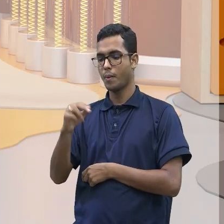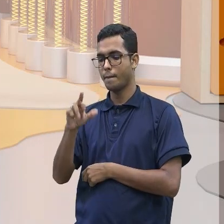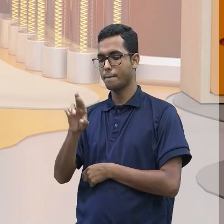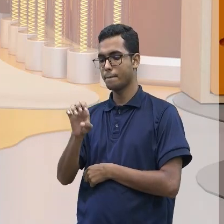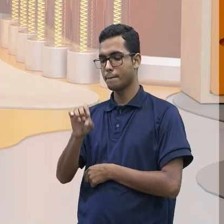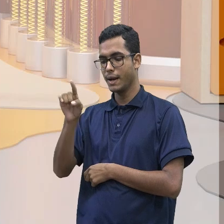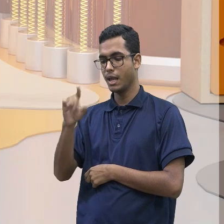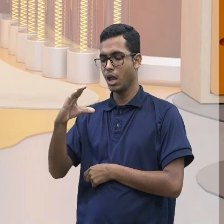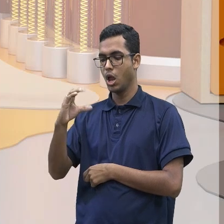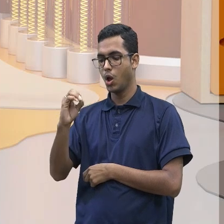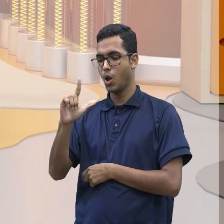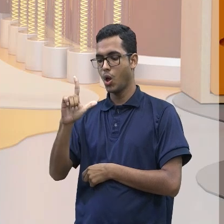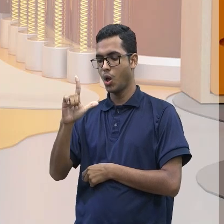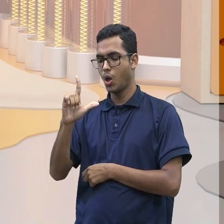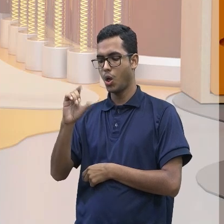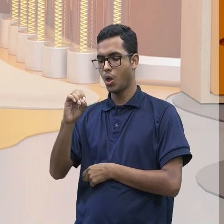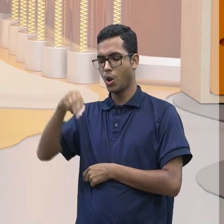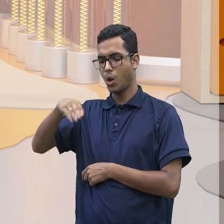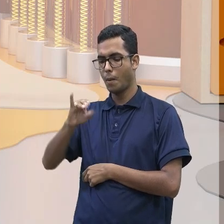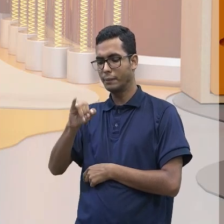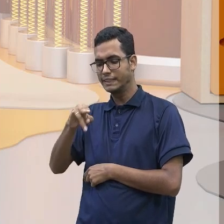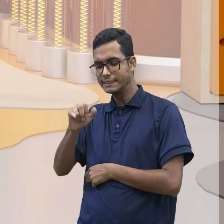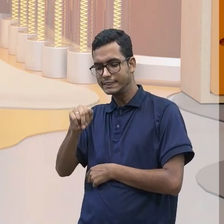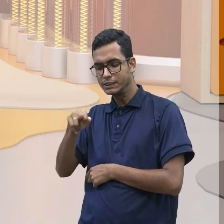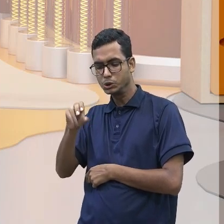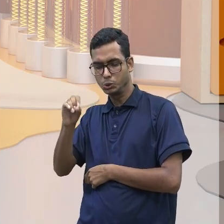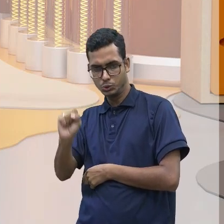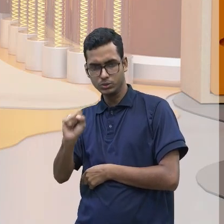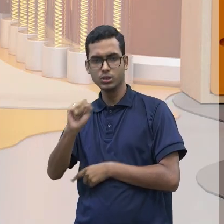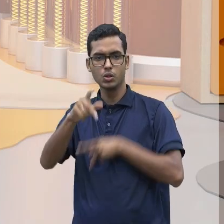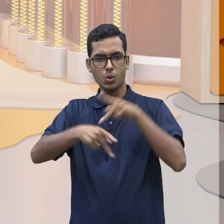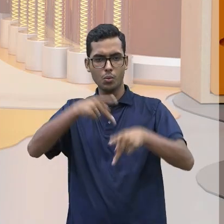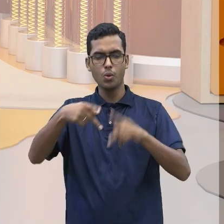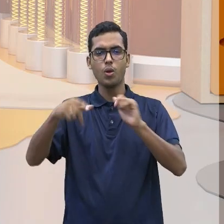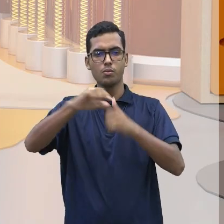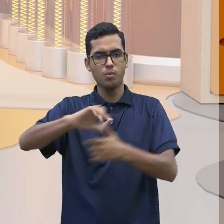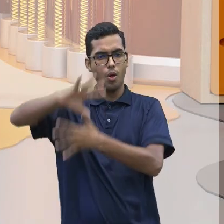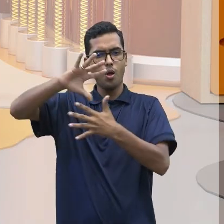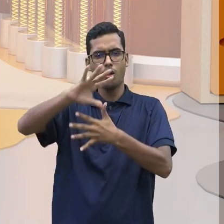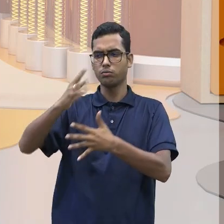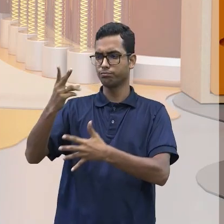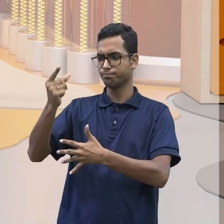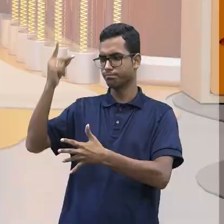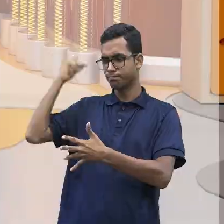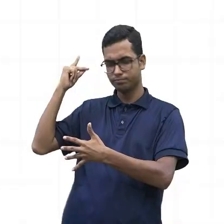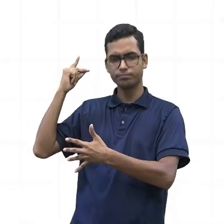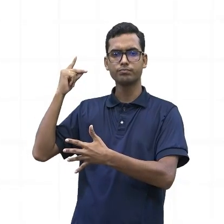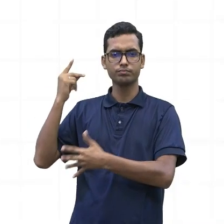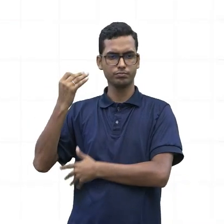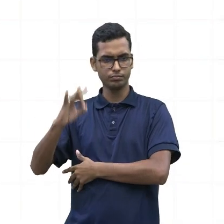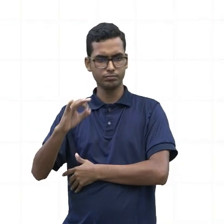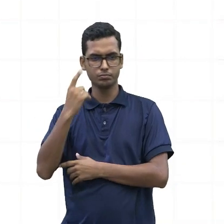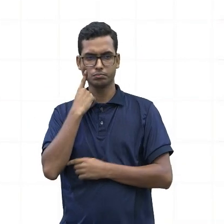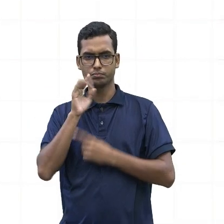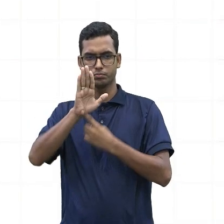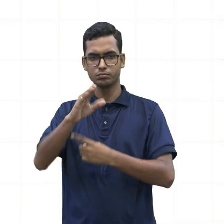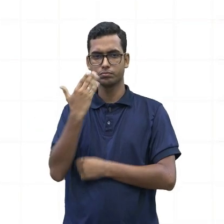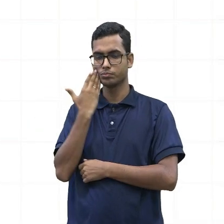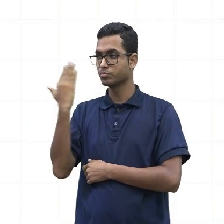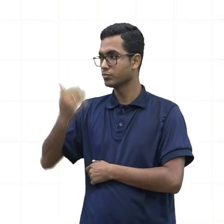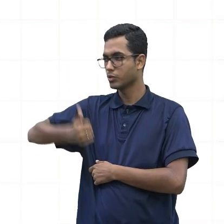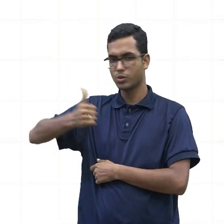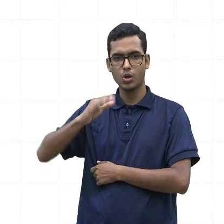nossa aula, vamos agora verificar os olmecas, que faz parte desses povos pré-colombianos. Eles habitavam a região